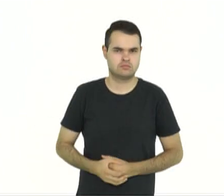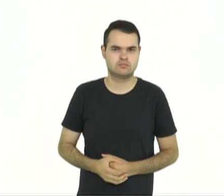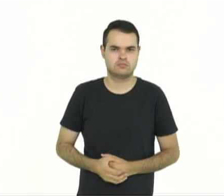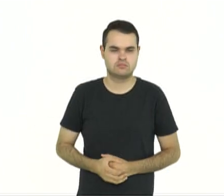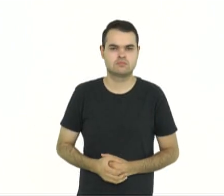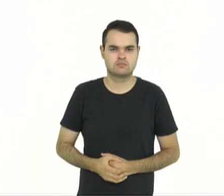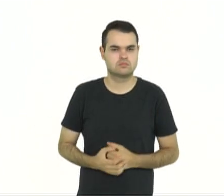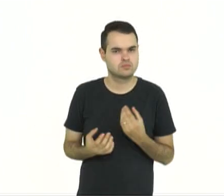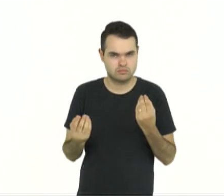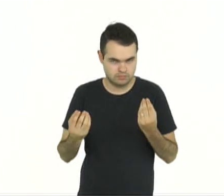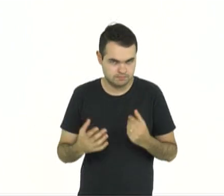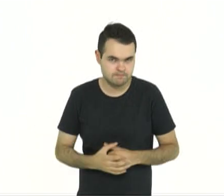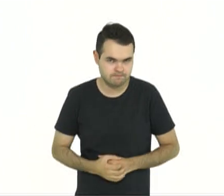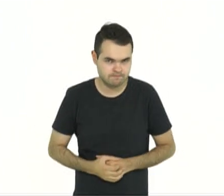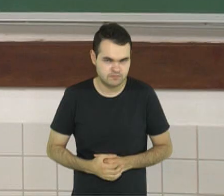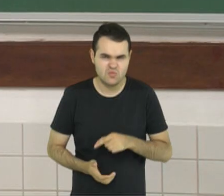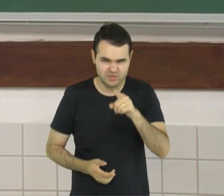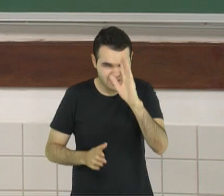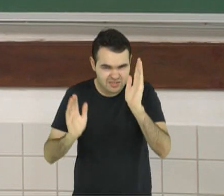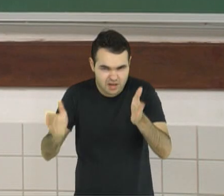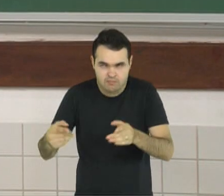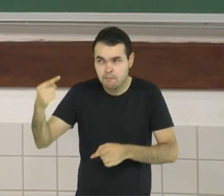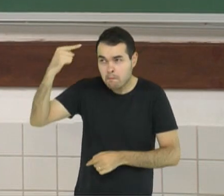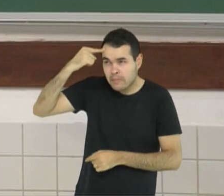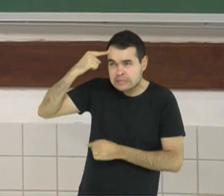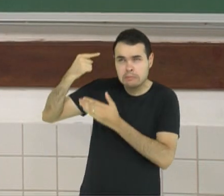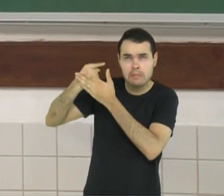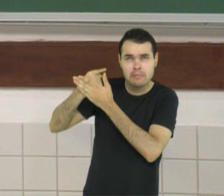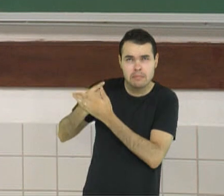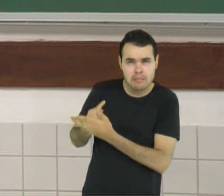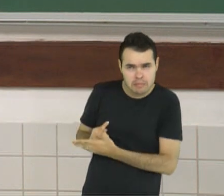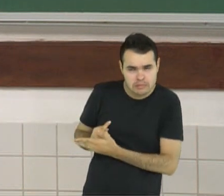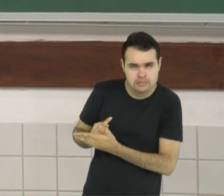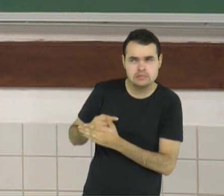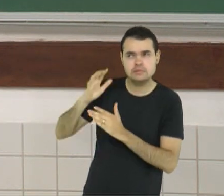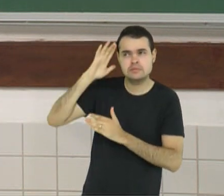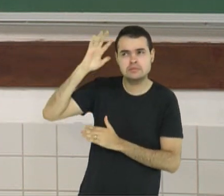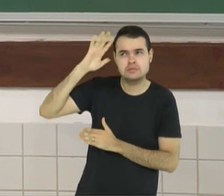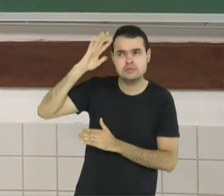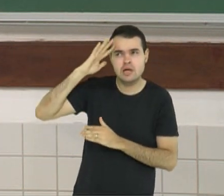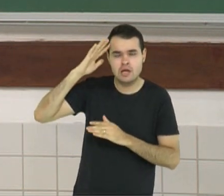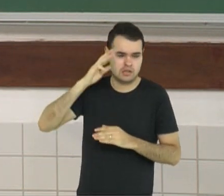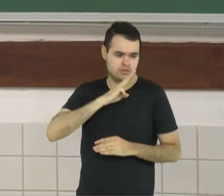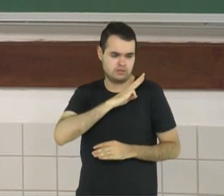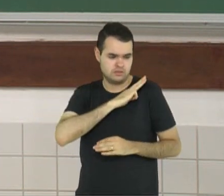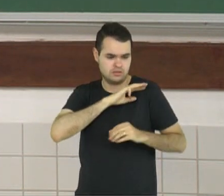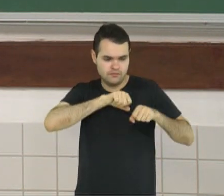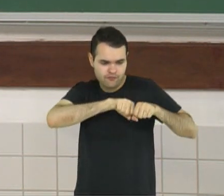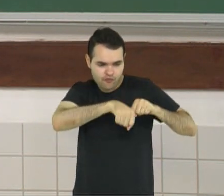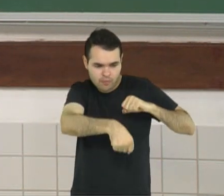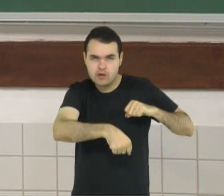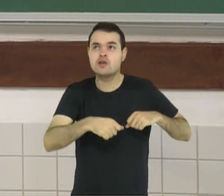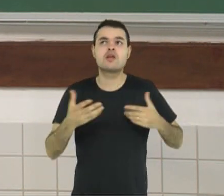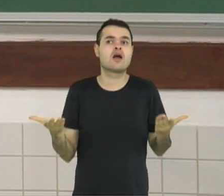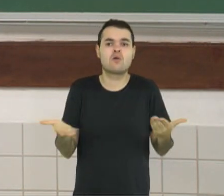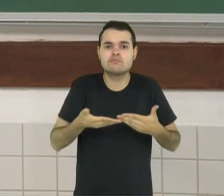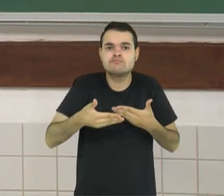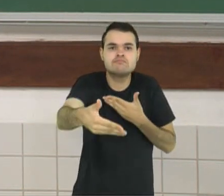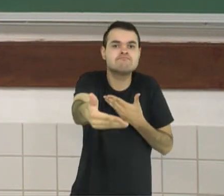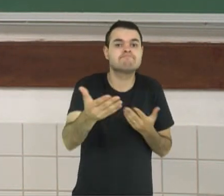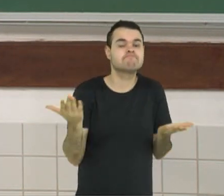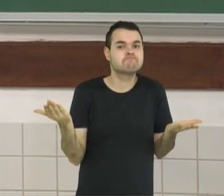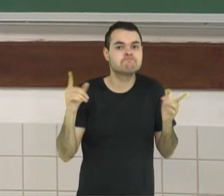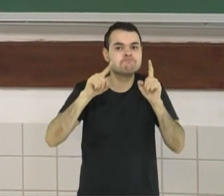vou estudar? Vocês já não fizeram essas perguntas, se imaginando terminar o ensino médio e pensar: o que eu vou fazer agora da minha vida,